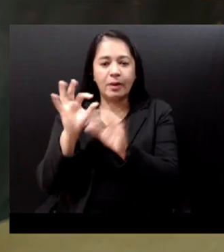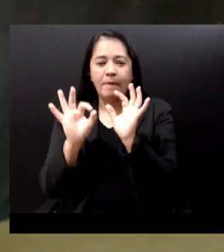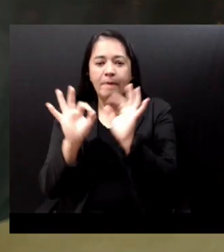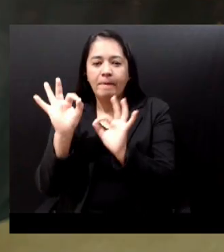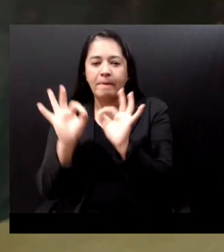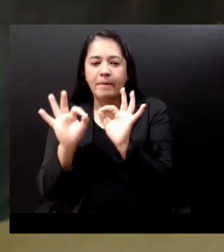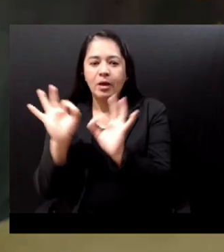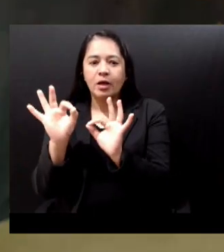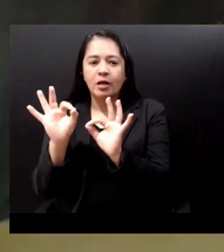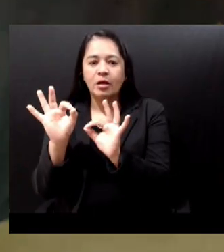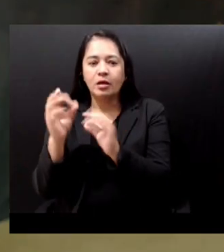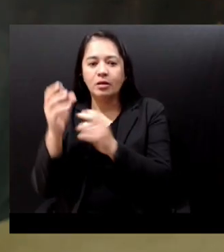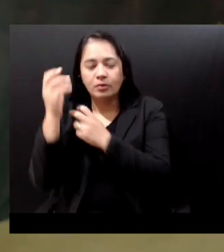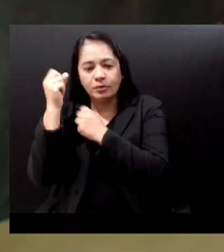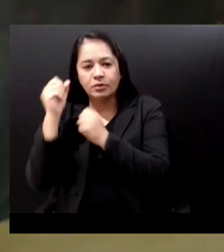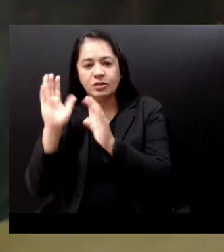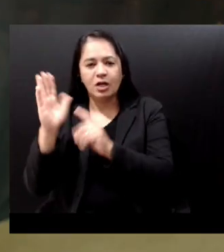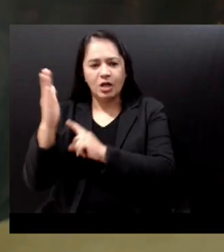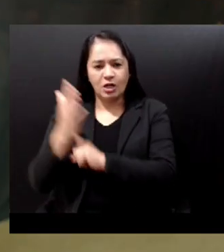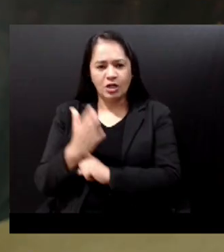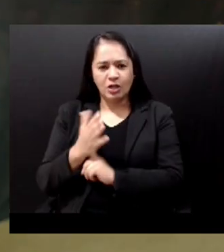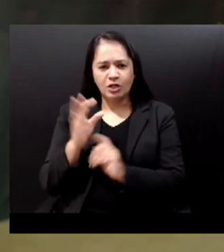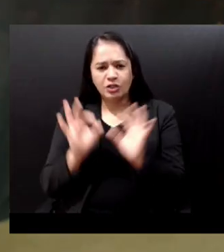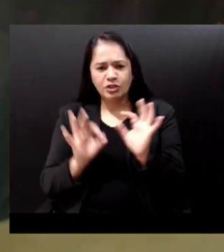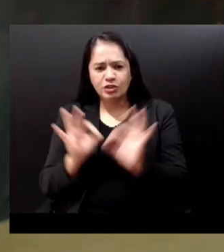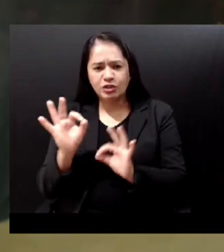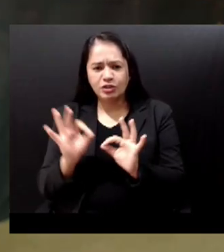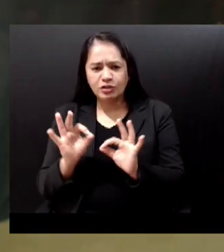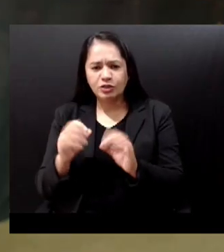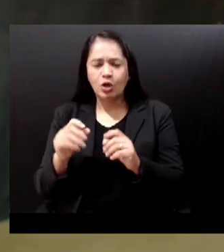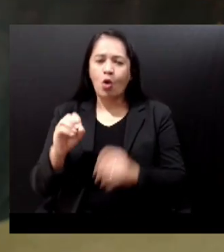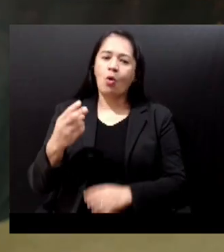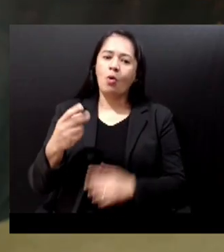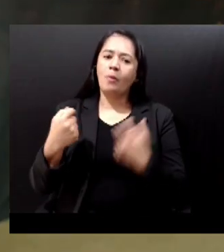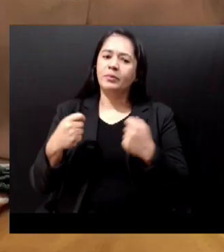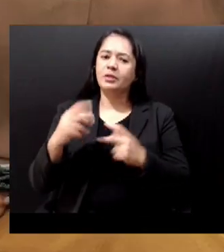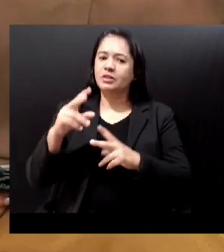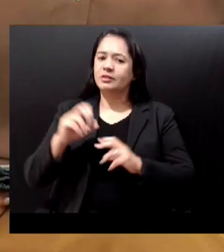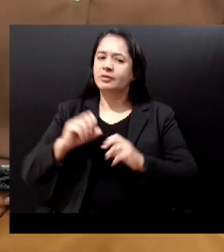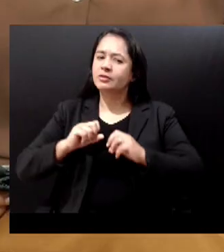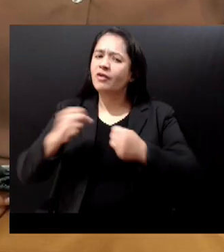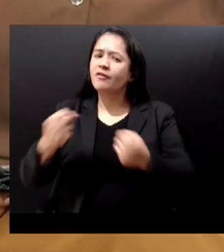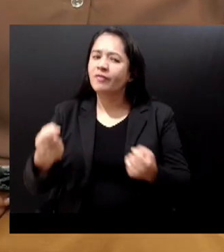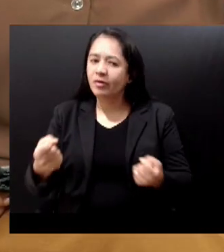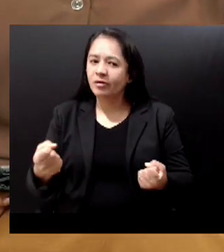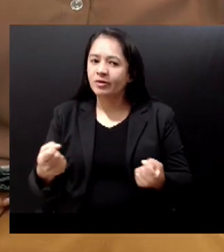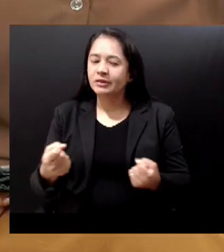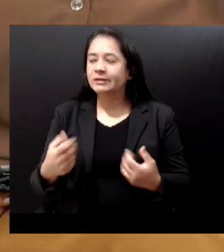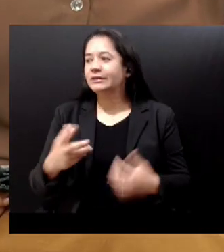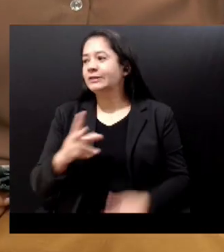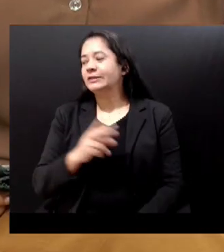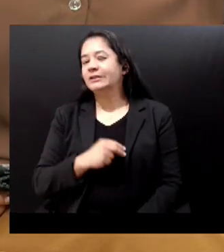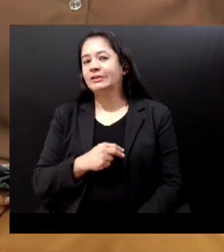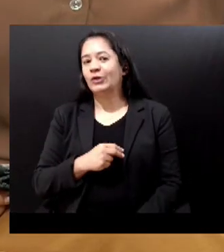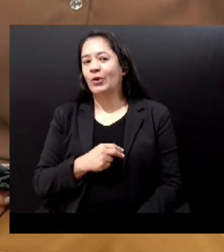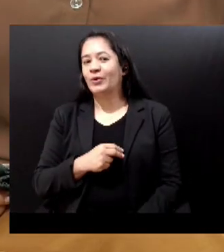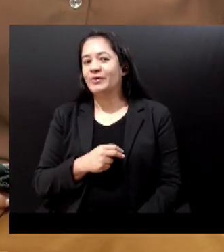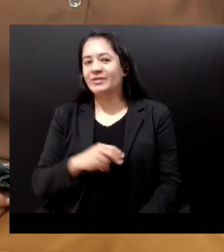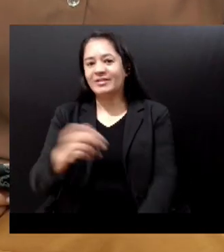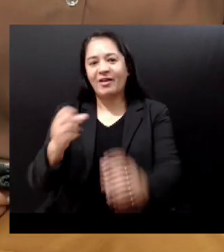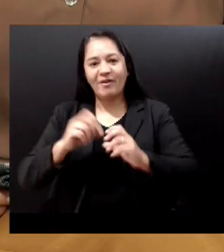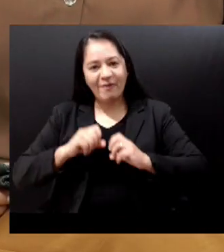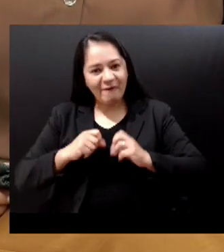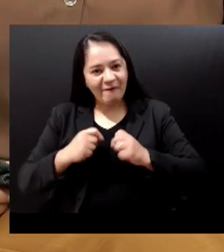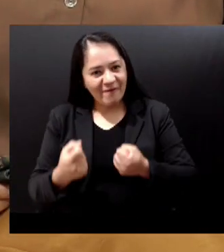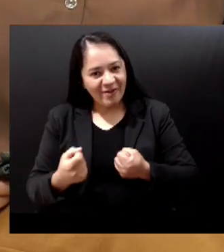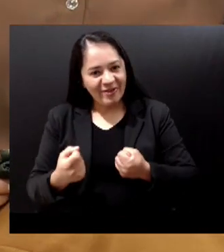manter a regularidade ou é preciso força de vontade?" Eita, acordar com força de vontade, Fernanda?